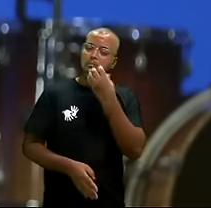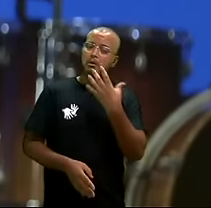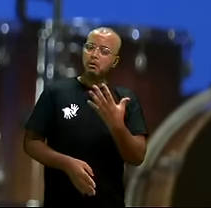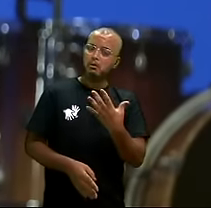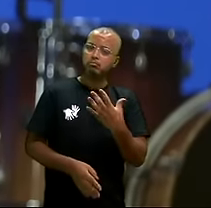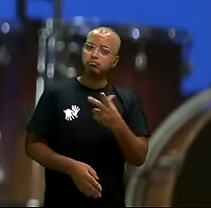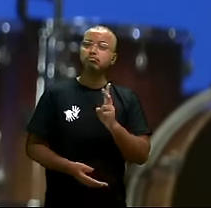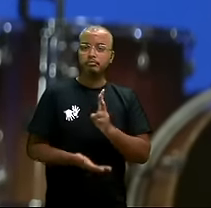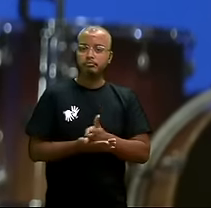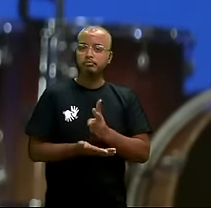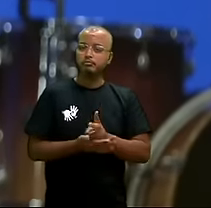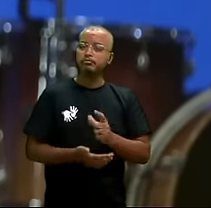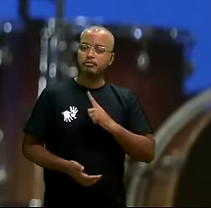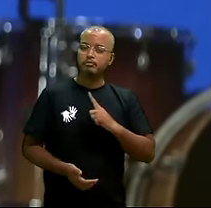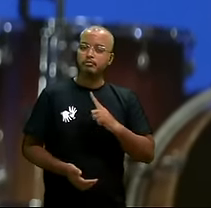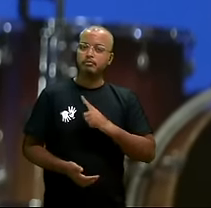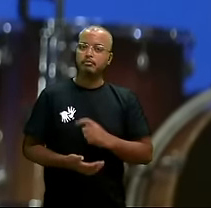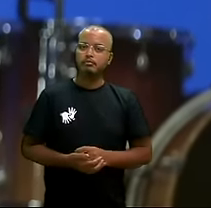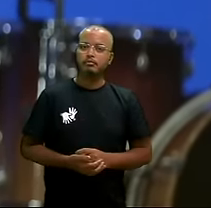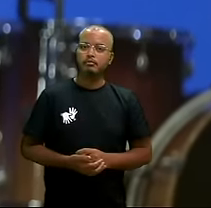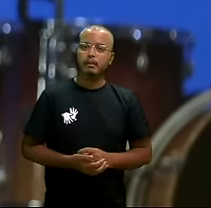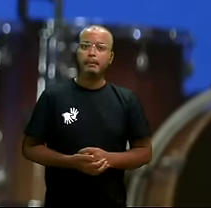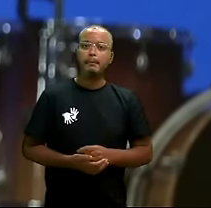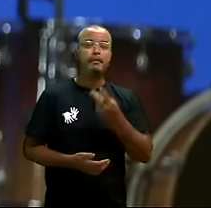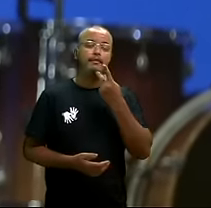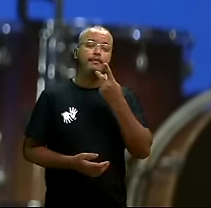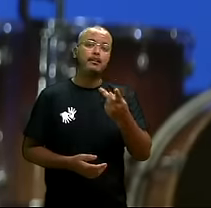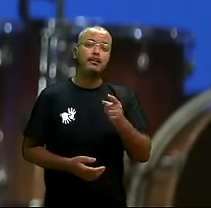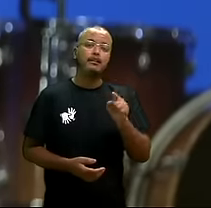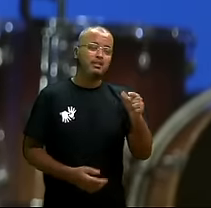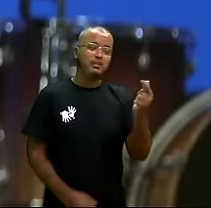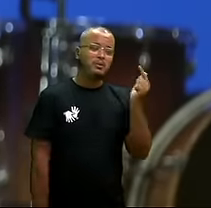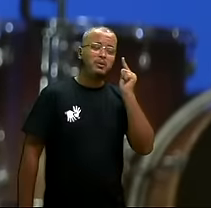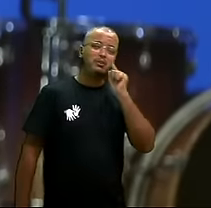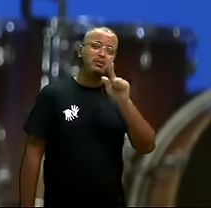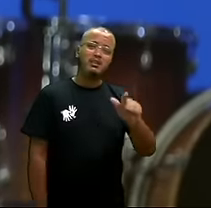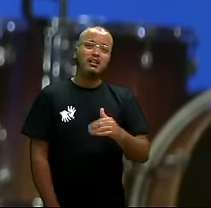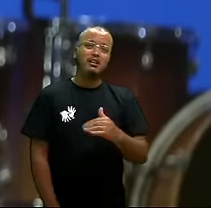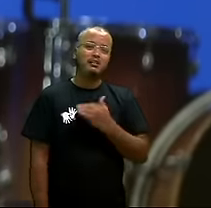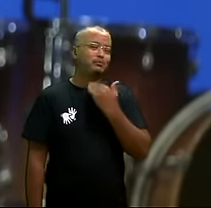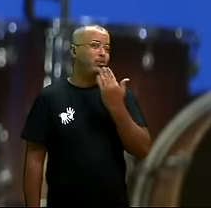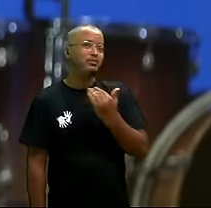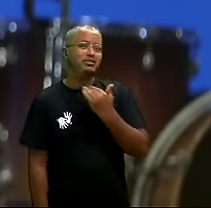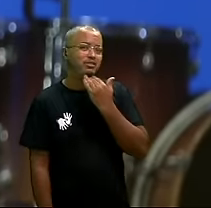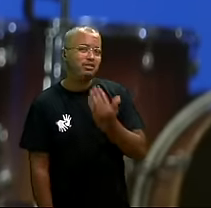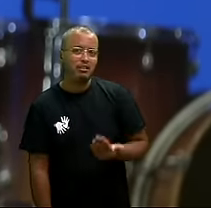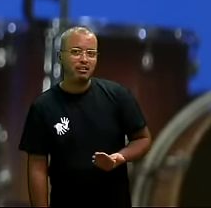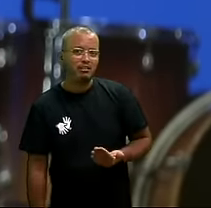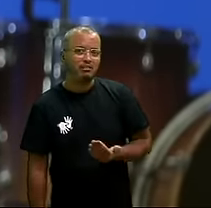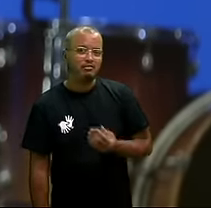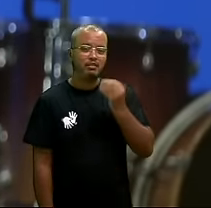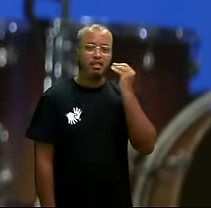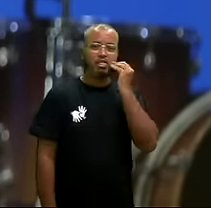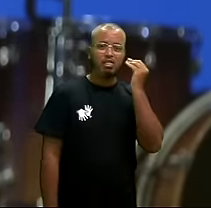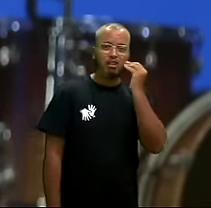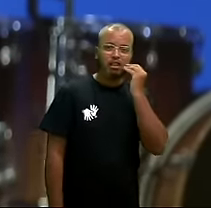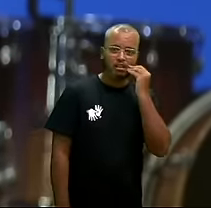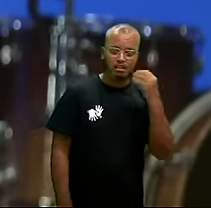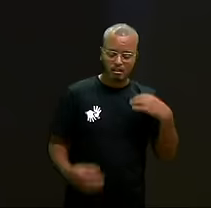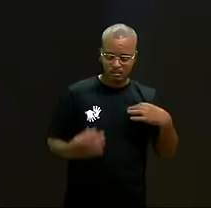Sempre, para dizer assim, tu não dá conta. Não adianta. Tenta com a minha roupa.